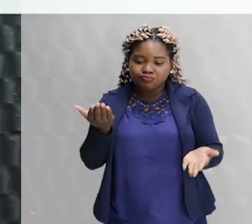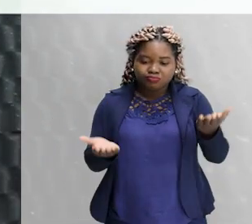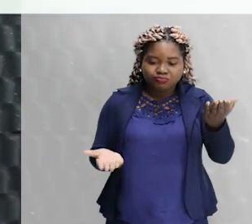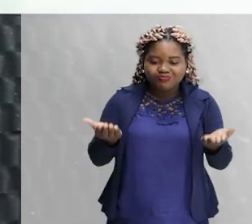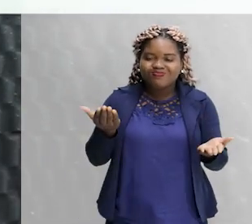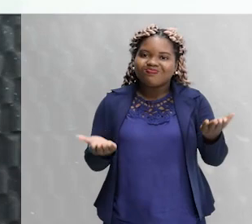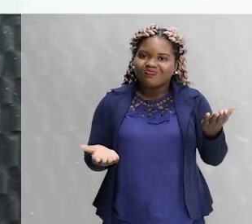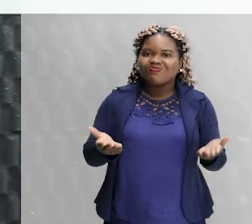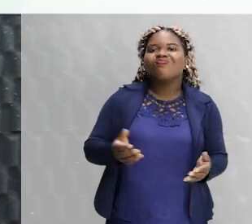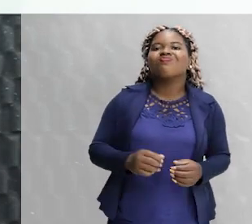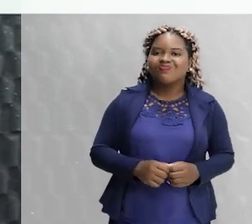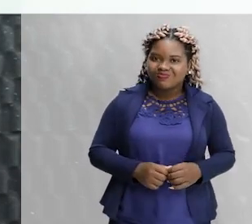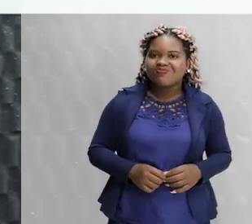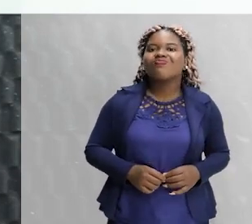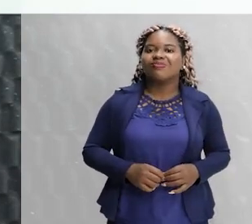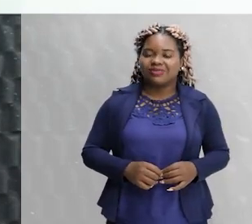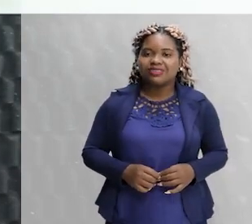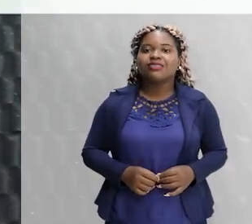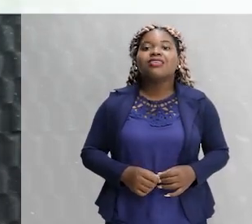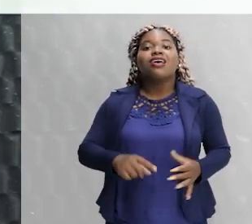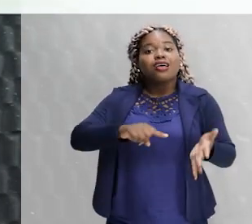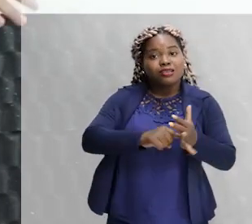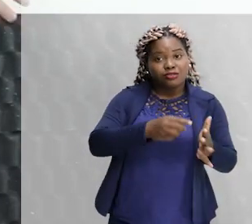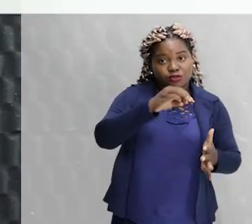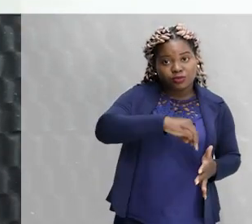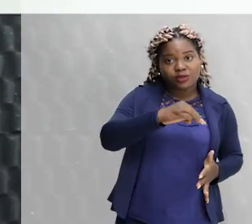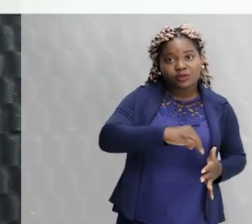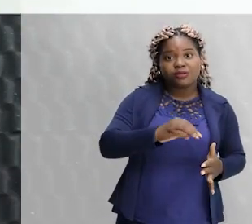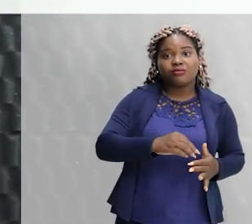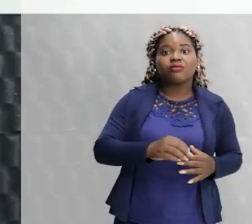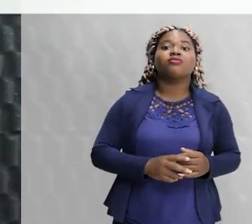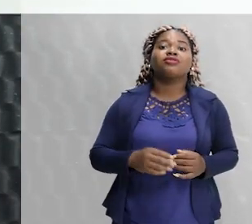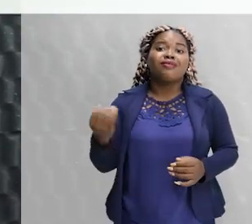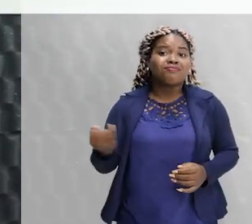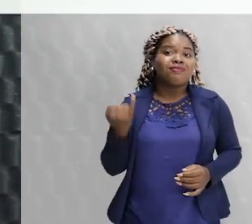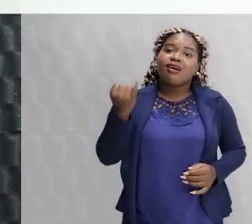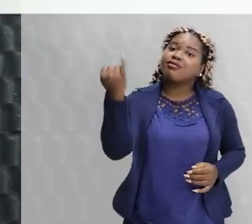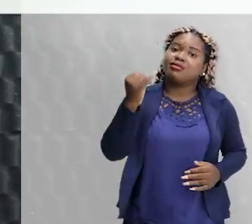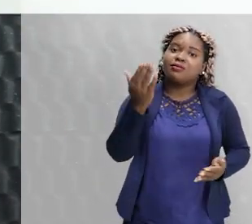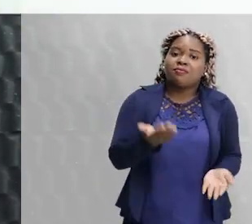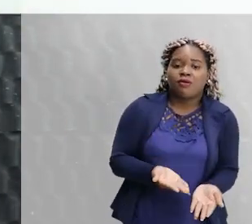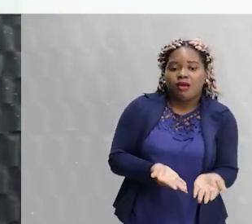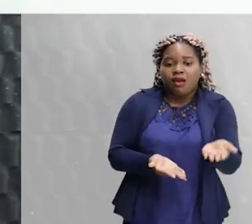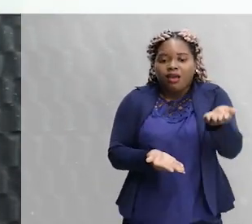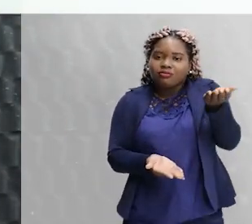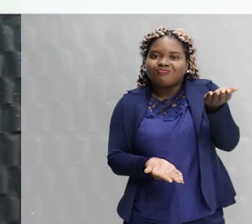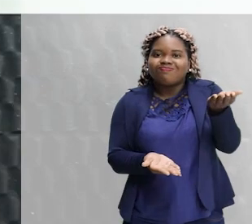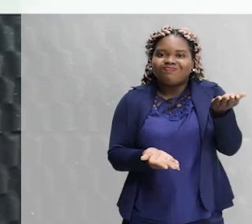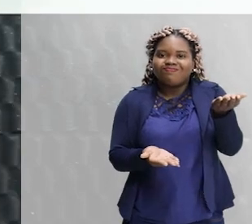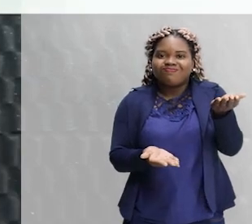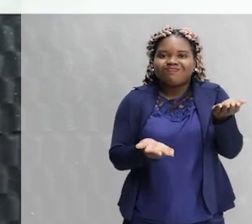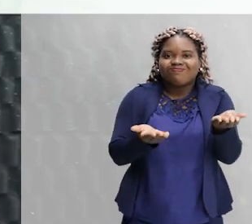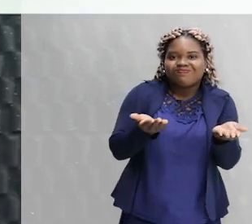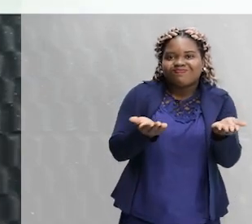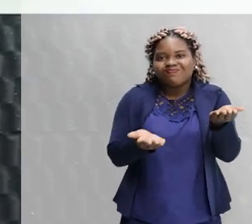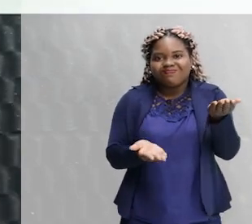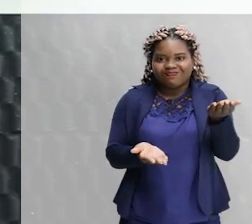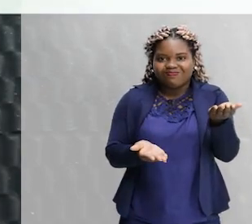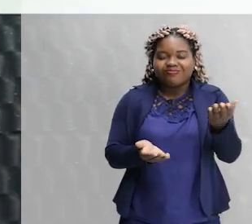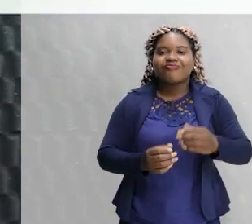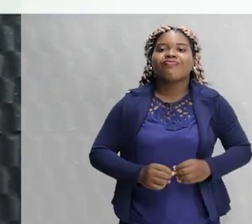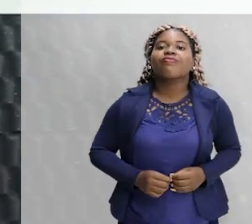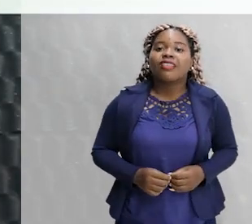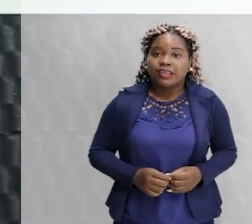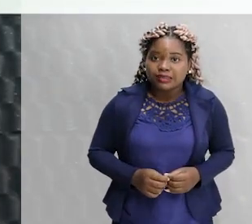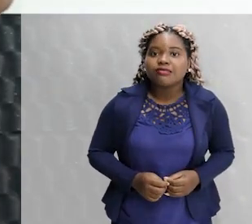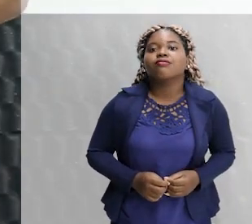dados. Tá? A nota de matemática, por exemplo, vai ser a nota mais importante. Por quê? Porque ela tem um peso maior. Tá? Então, se usa